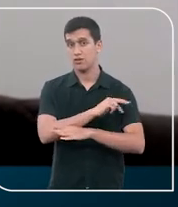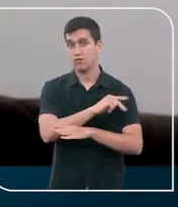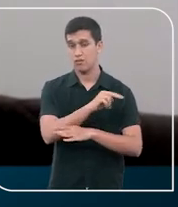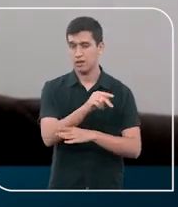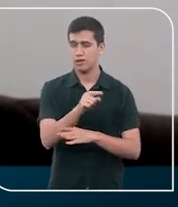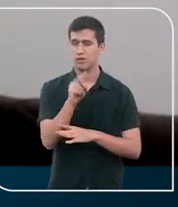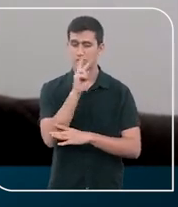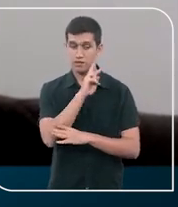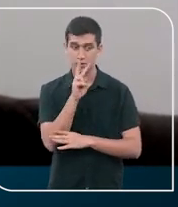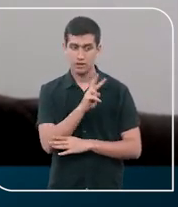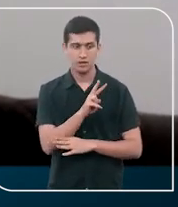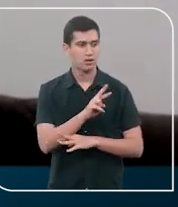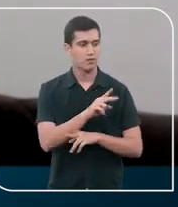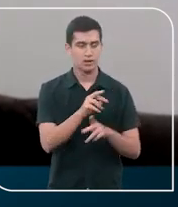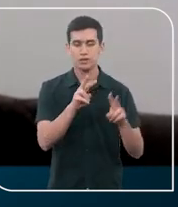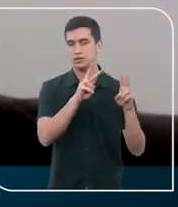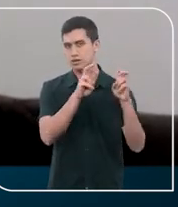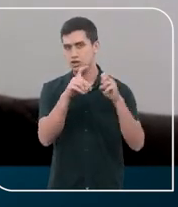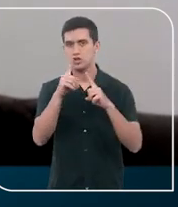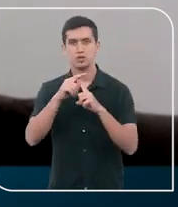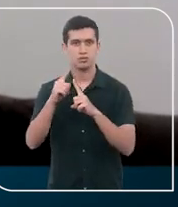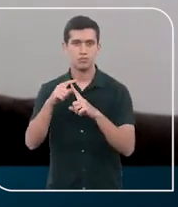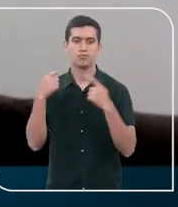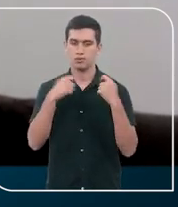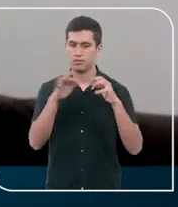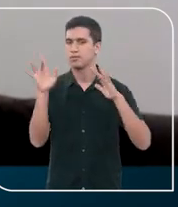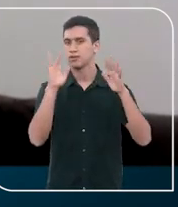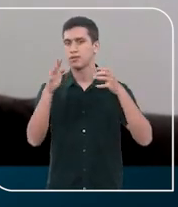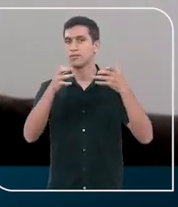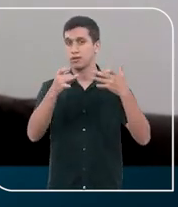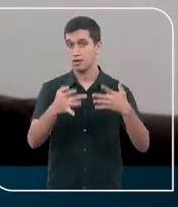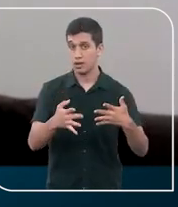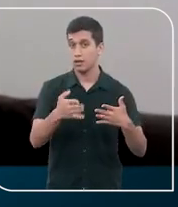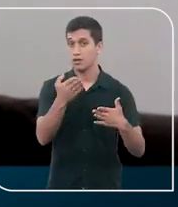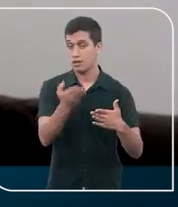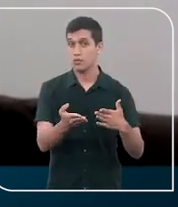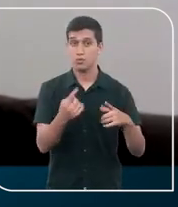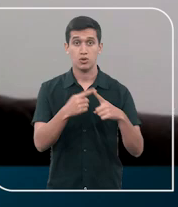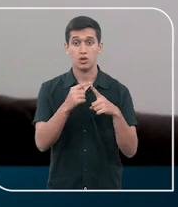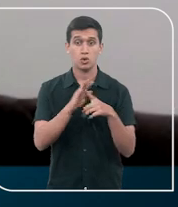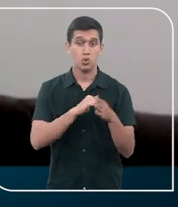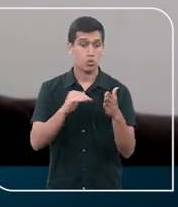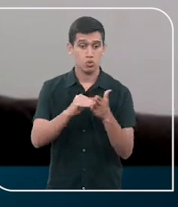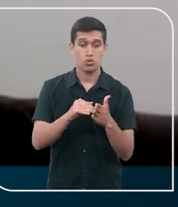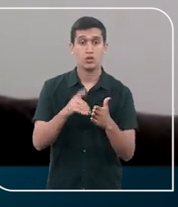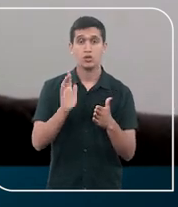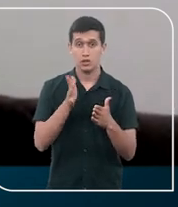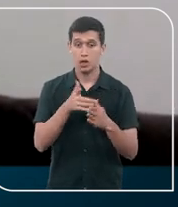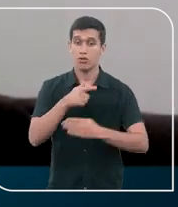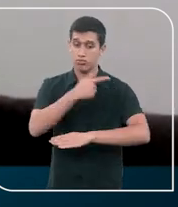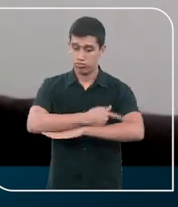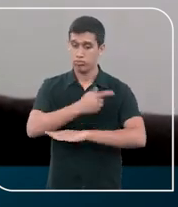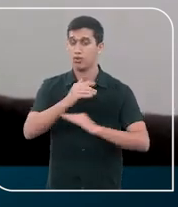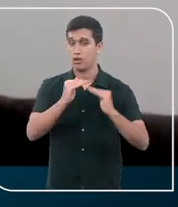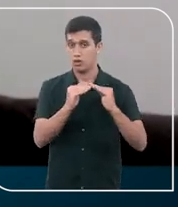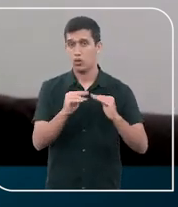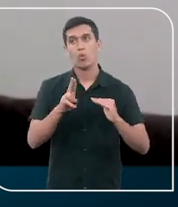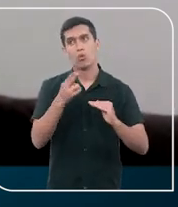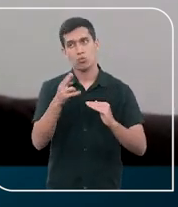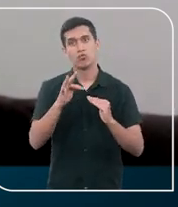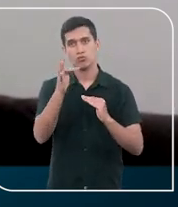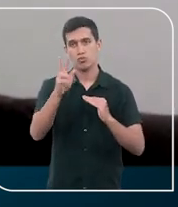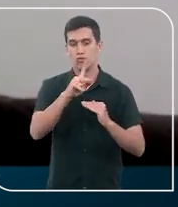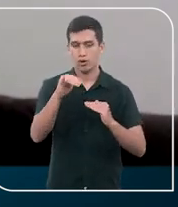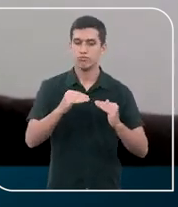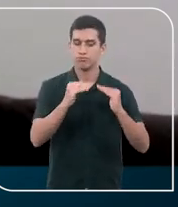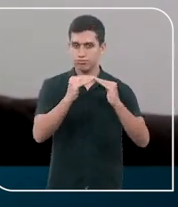tipos e precisamos abordar, né, falar sobre isso porque todos moram em condomínio ou vão morar. Então agradeço demais a oportunidade e me